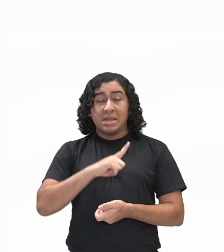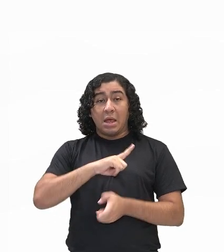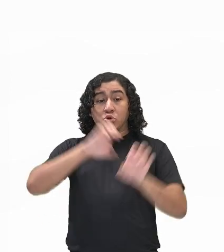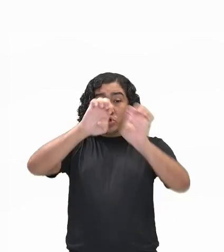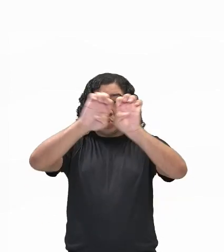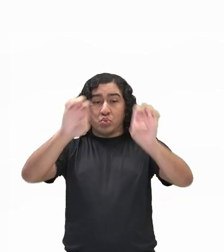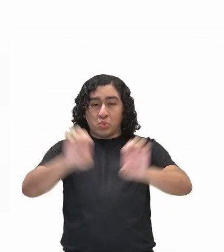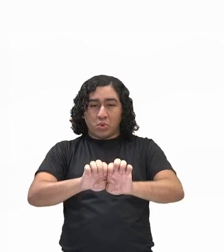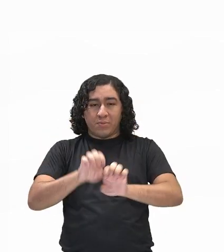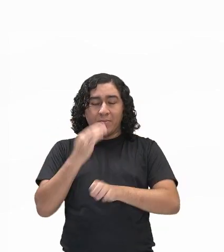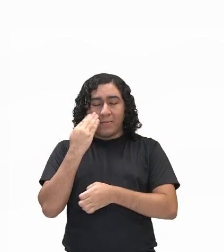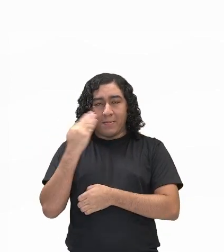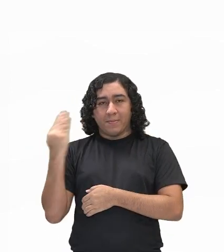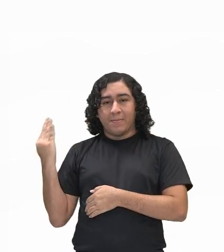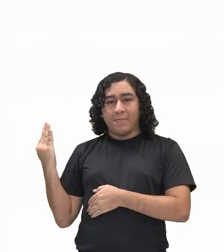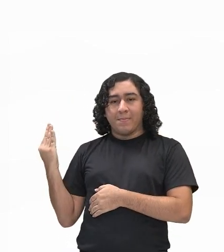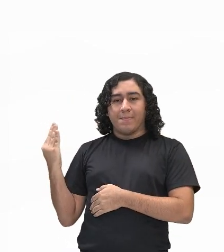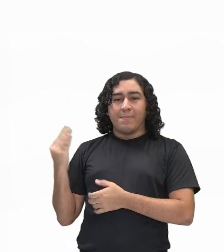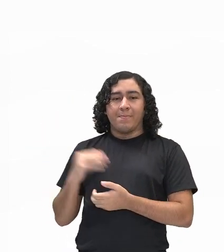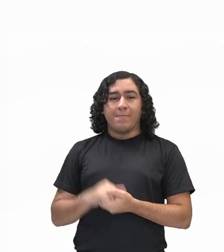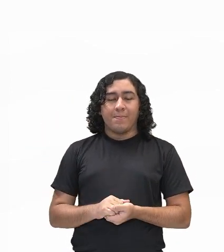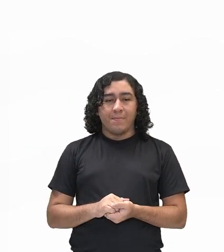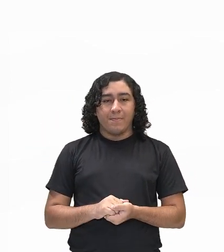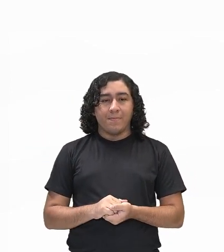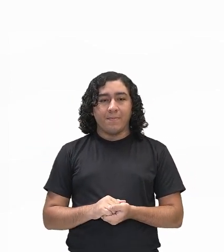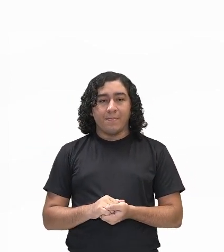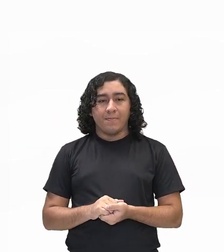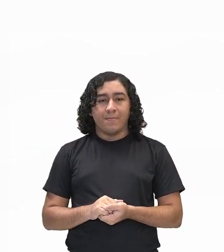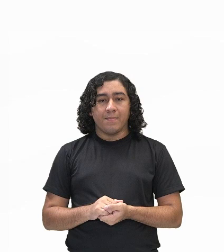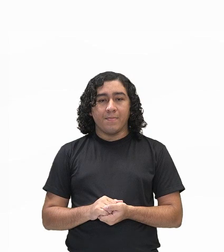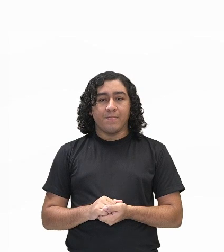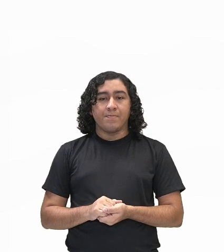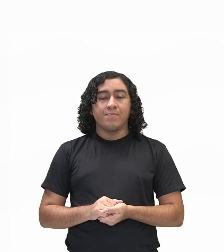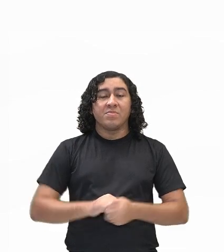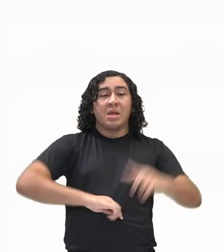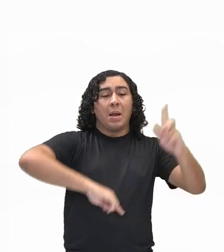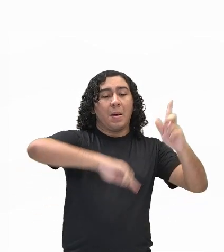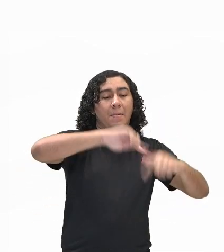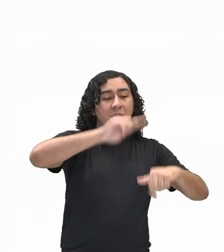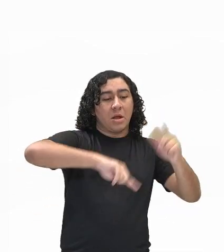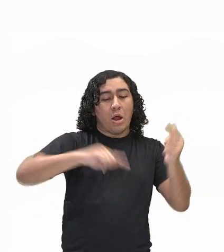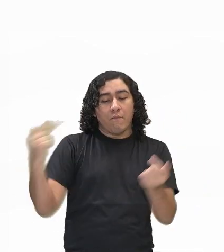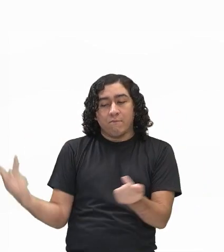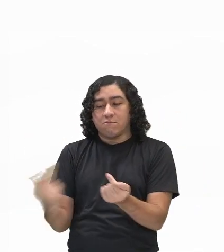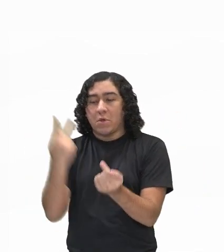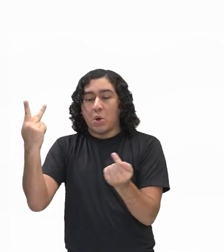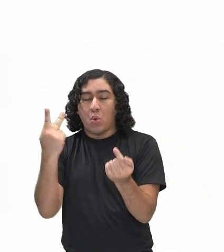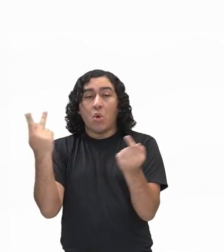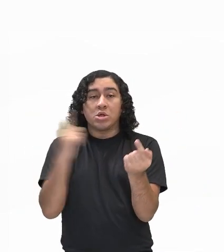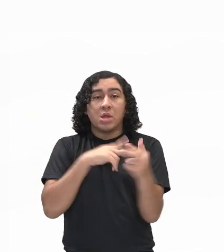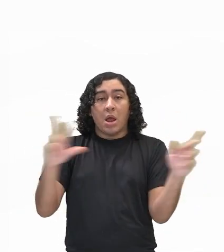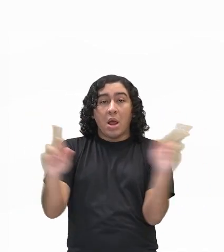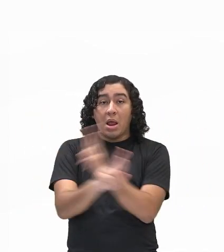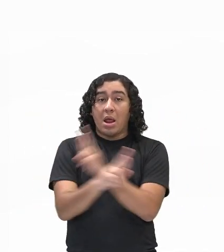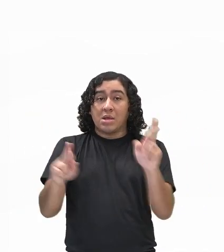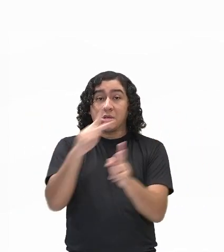esquema. Há o mundo das coisas e o mundo dos valores. Os valores são sempre uma relação entre o sujeito